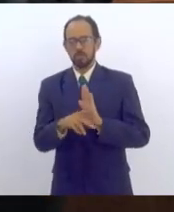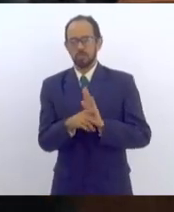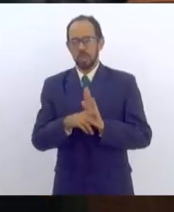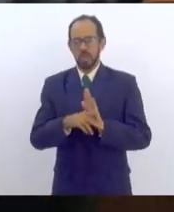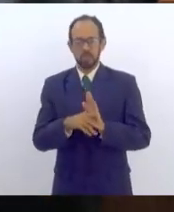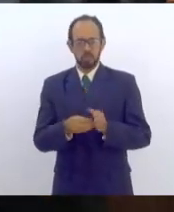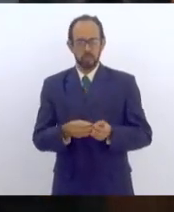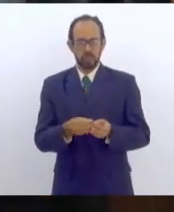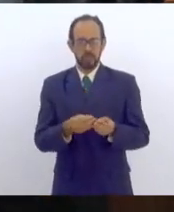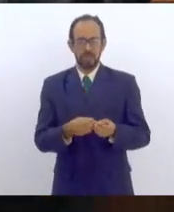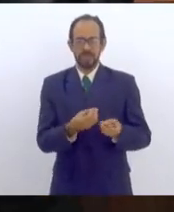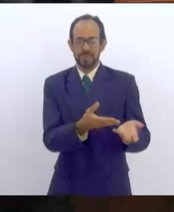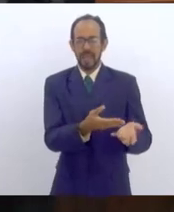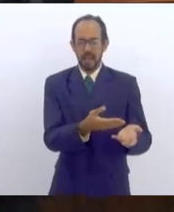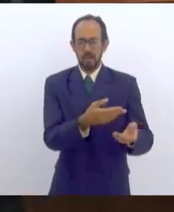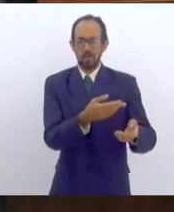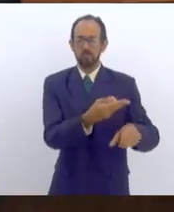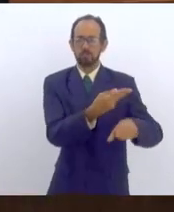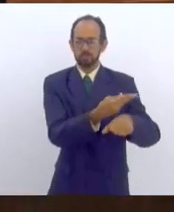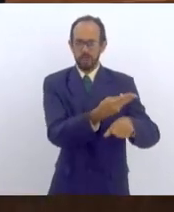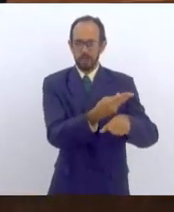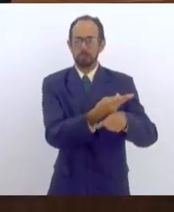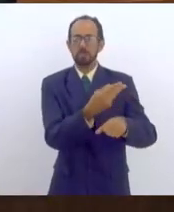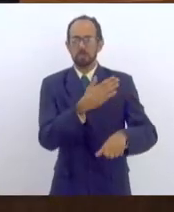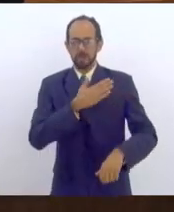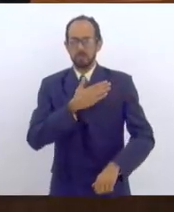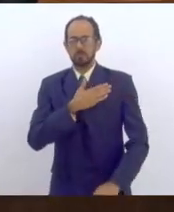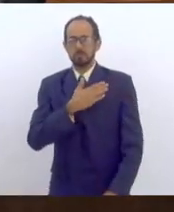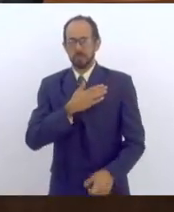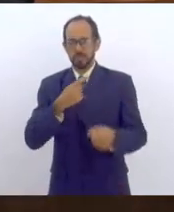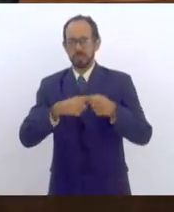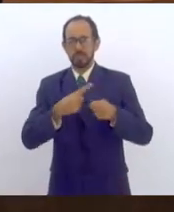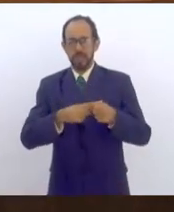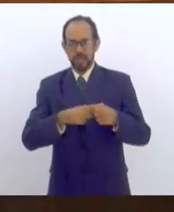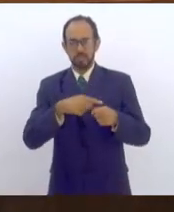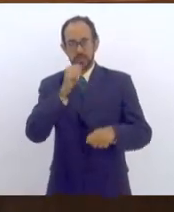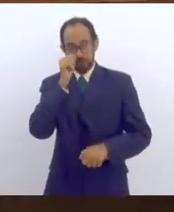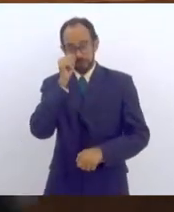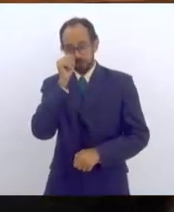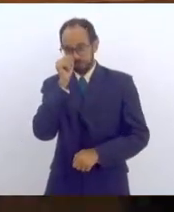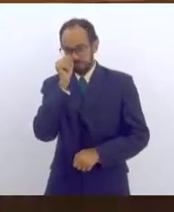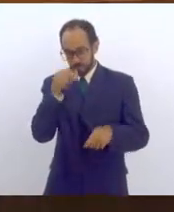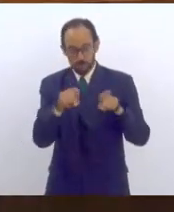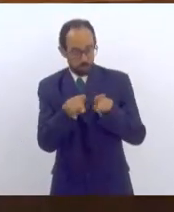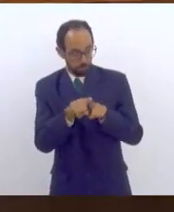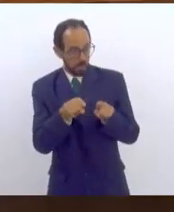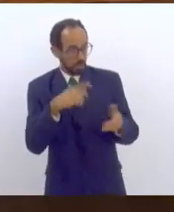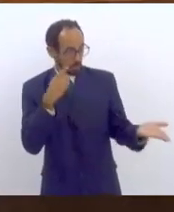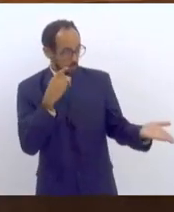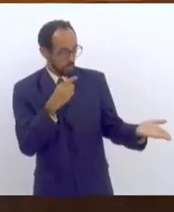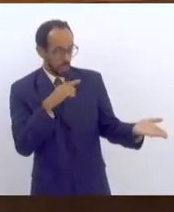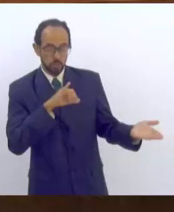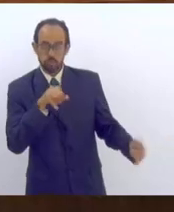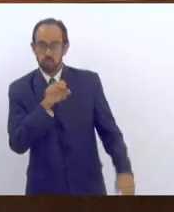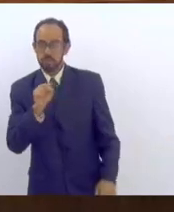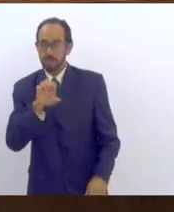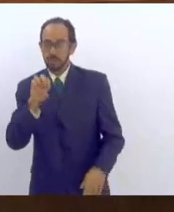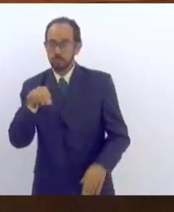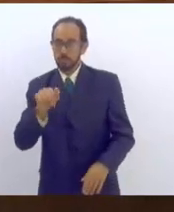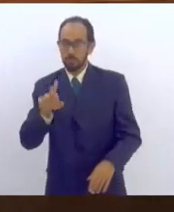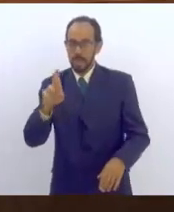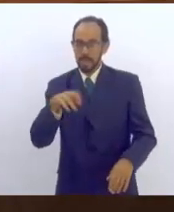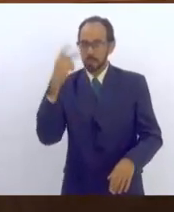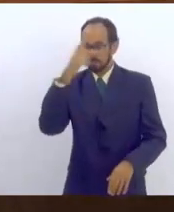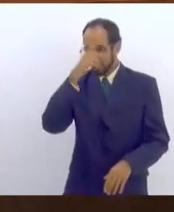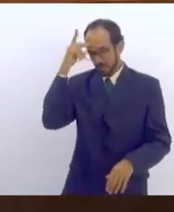cidade de São Gonçalo, também do meu colega aqui, professor Josemar, e um projeto de autoria de uma pessoa que eu tenho um carinho especial, que